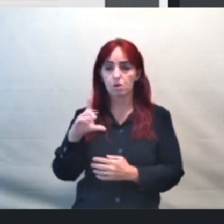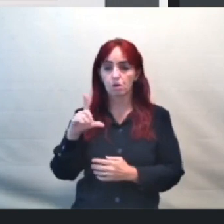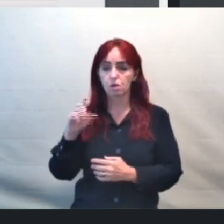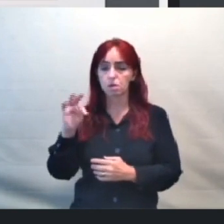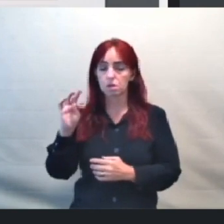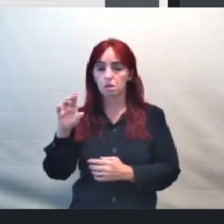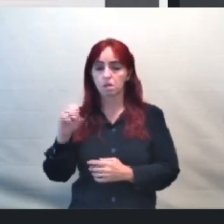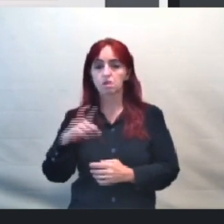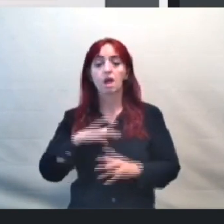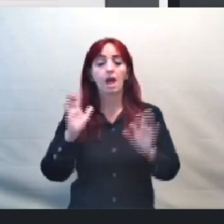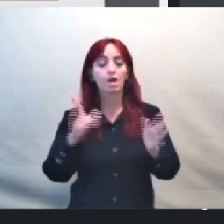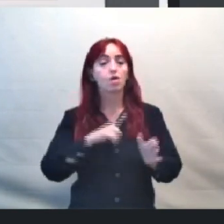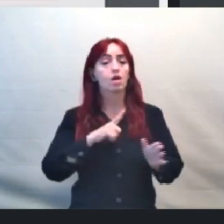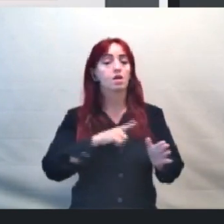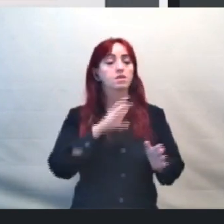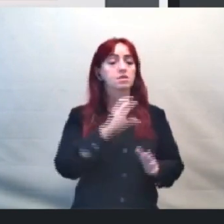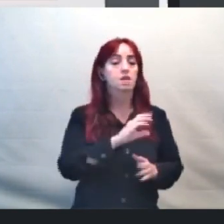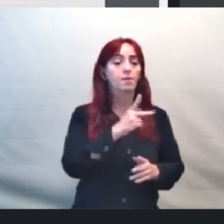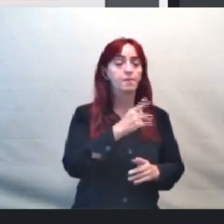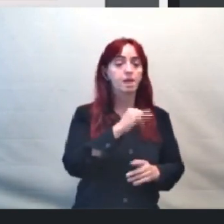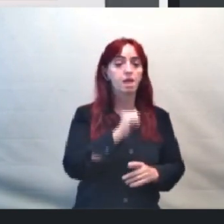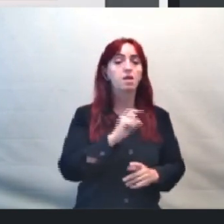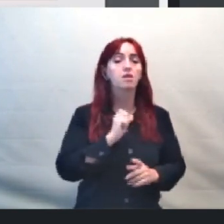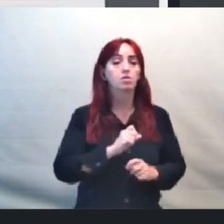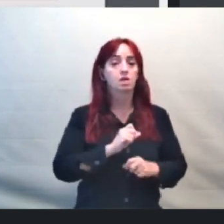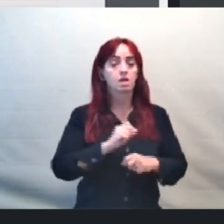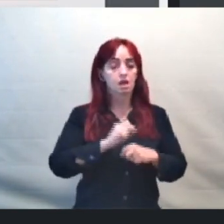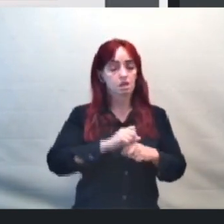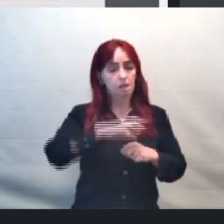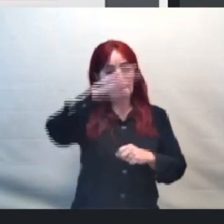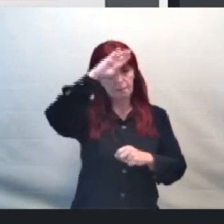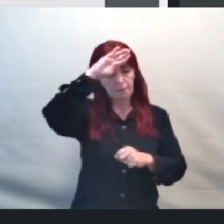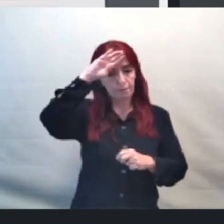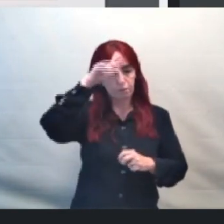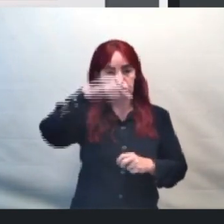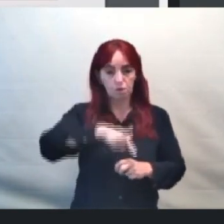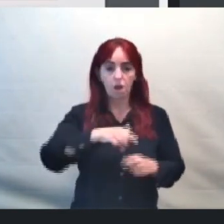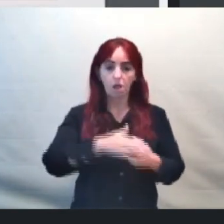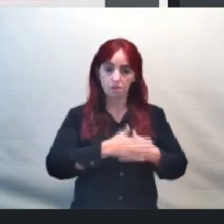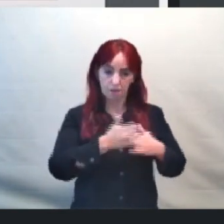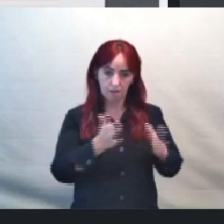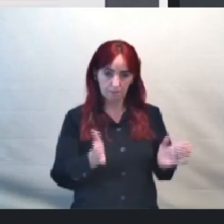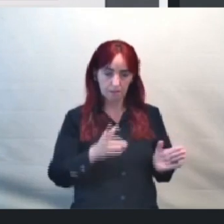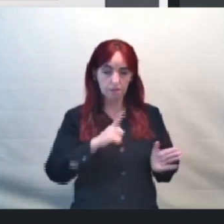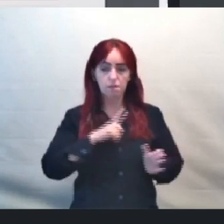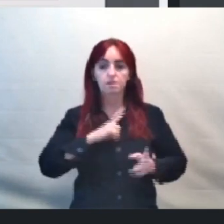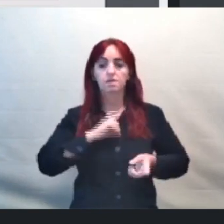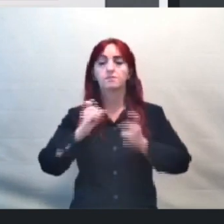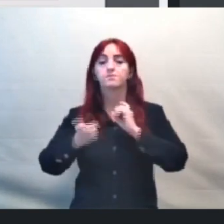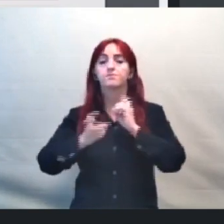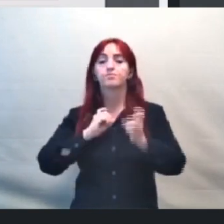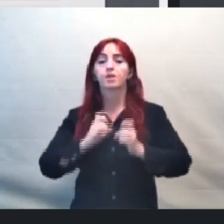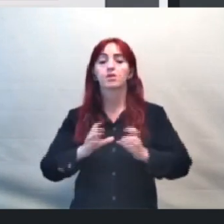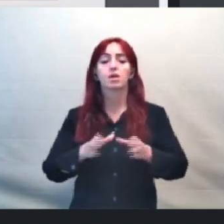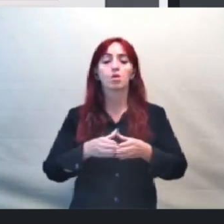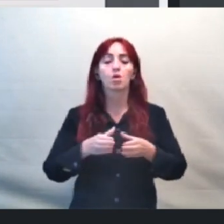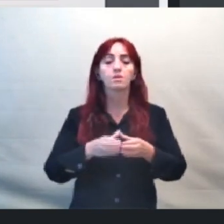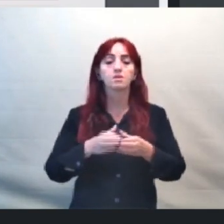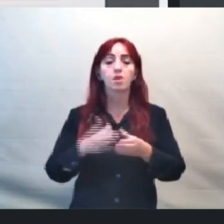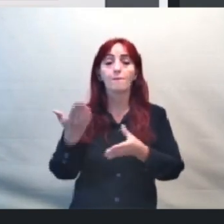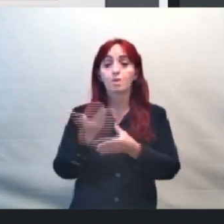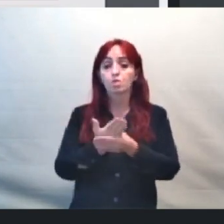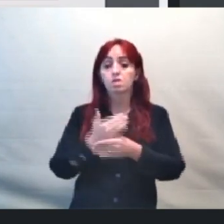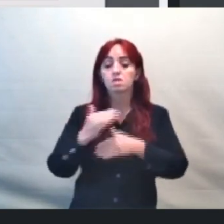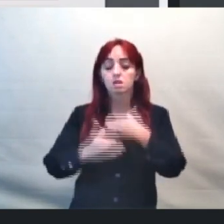CPI da Pampulha, né? Tivemos as reuniões da comissão processante, o motivo está aqui diante de